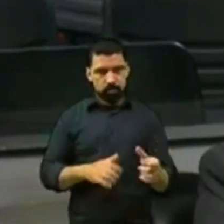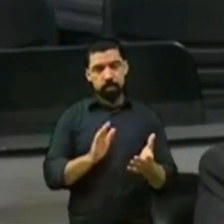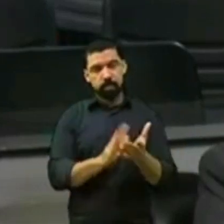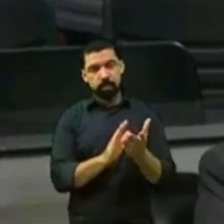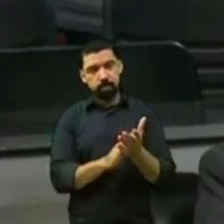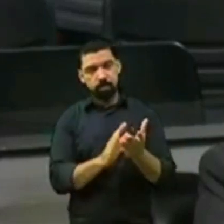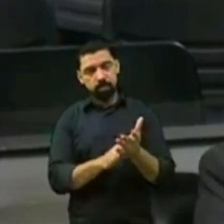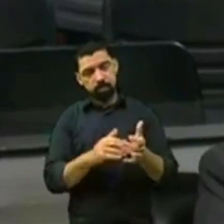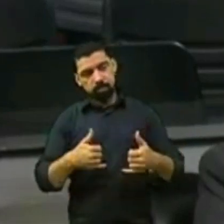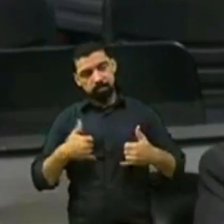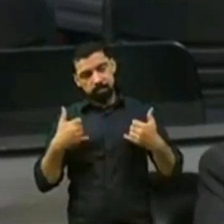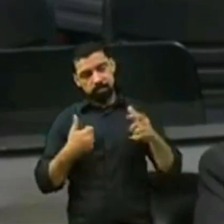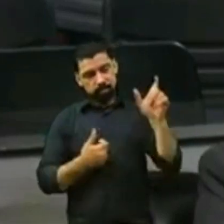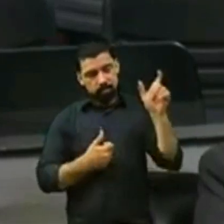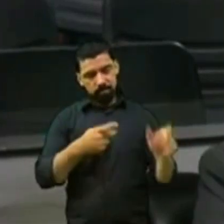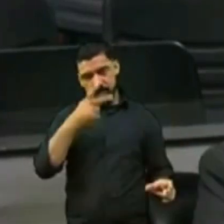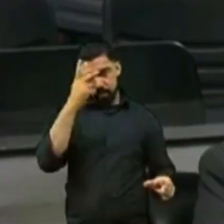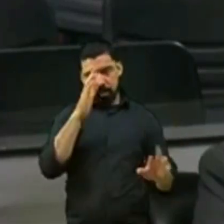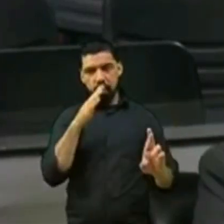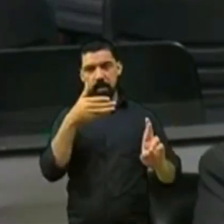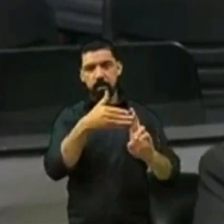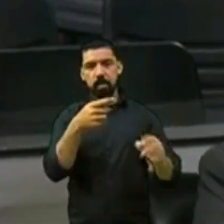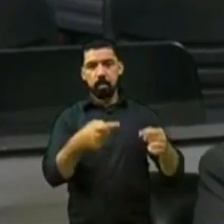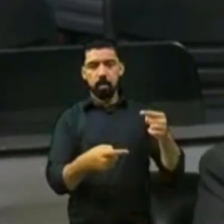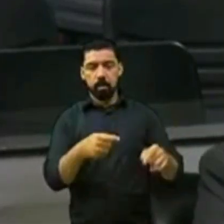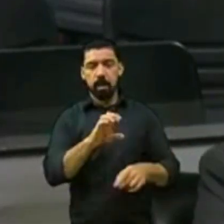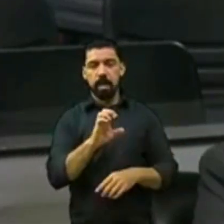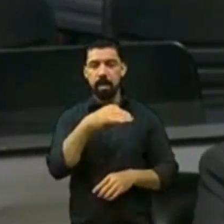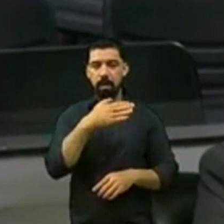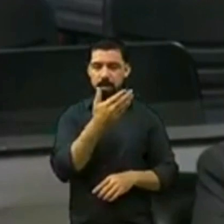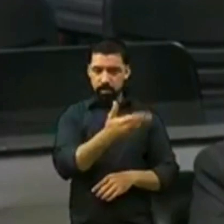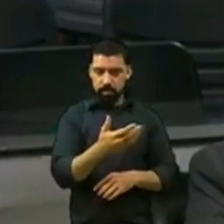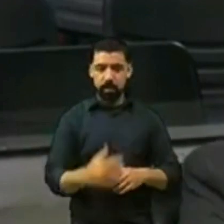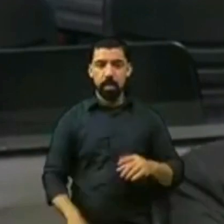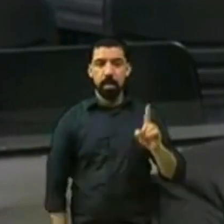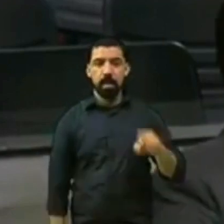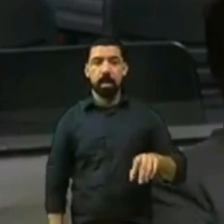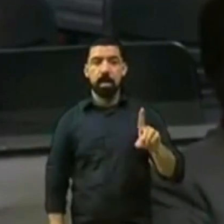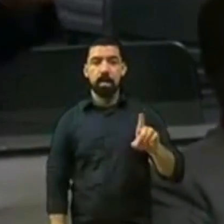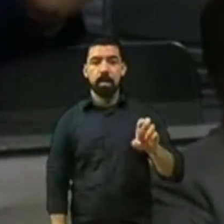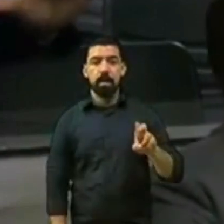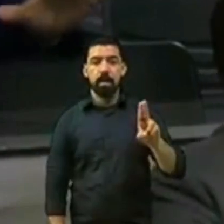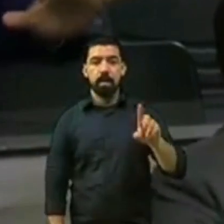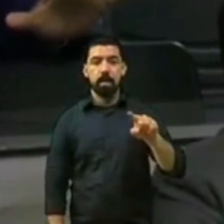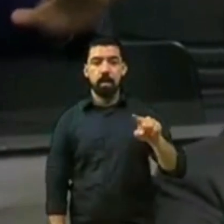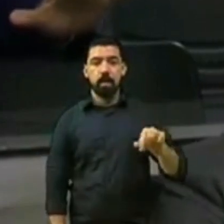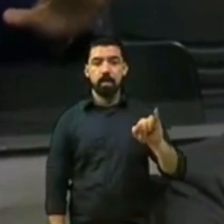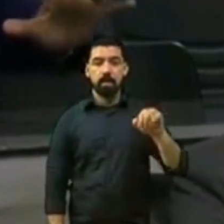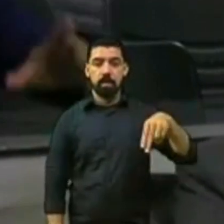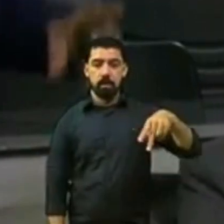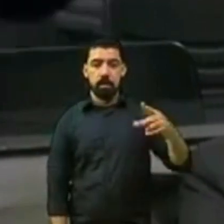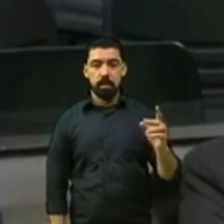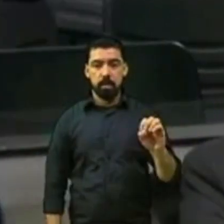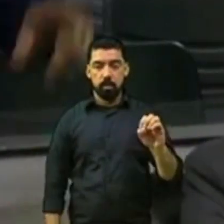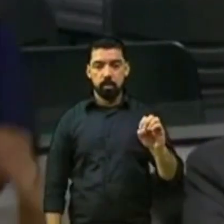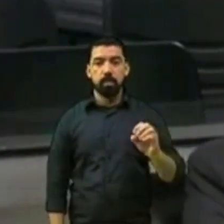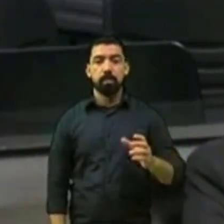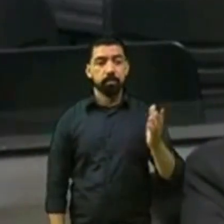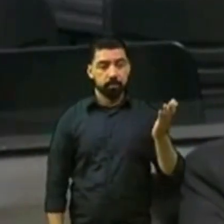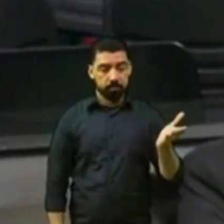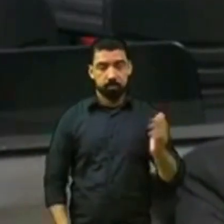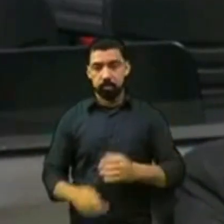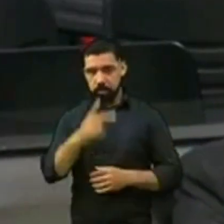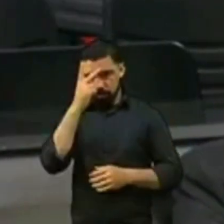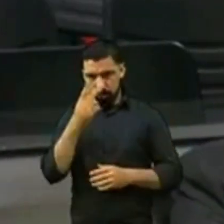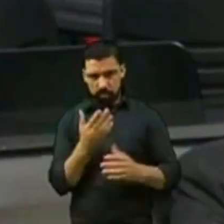meus parabéns a essa grande referência política da Caucaia, que é Deusinho Filho, mas ninguém do PT saiu em sua defesa quando